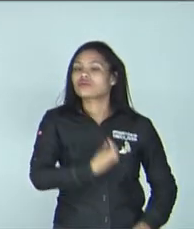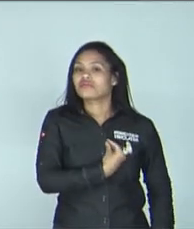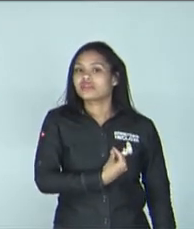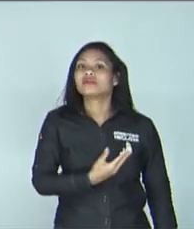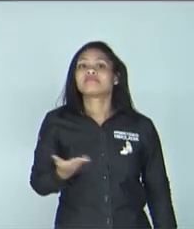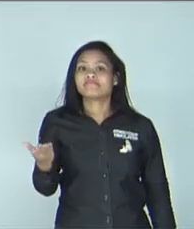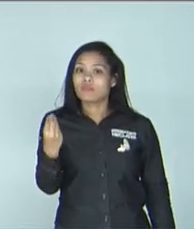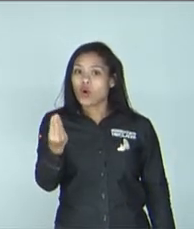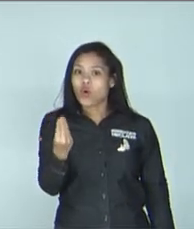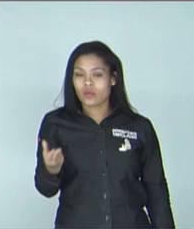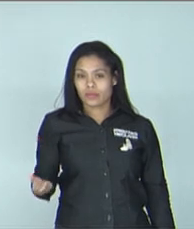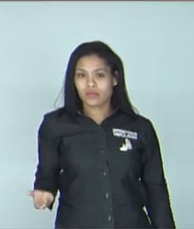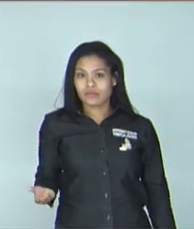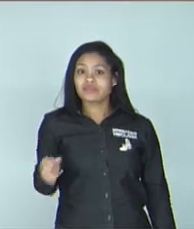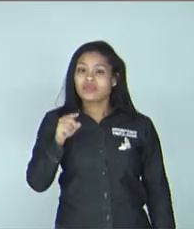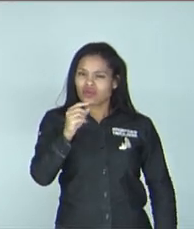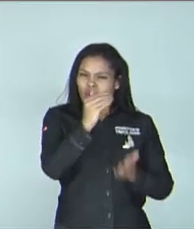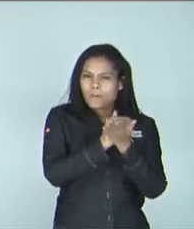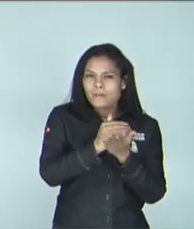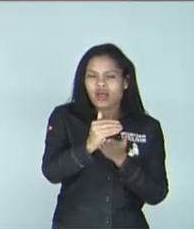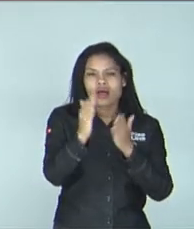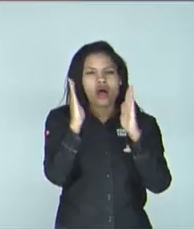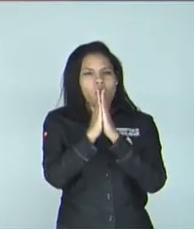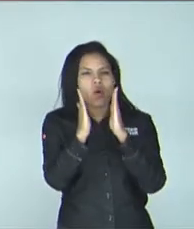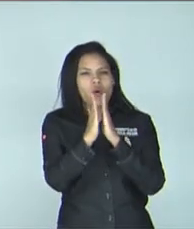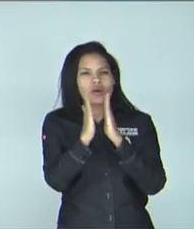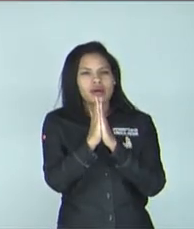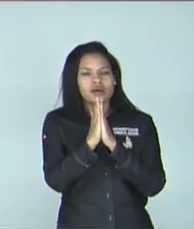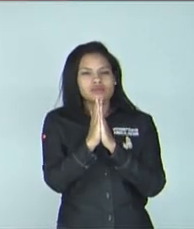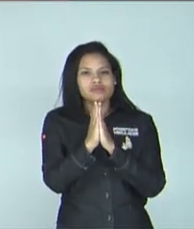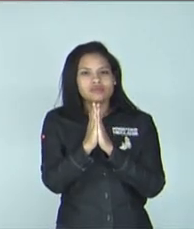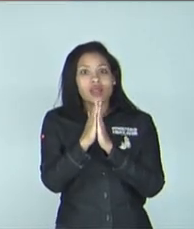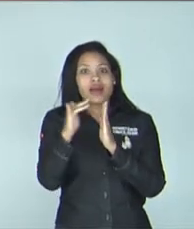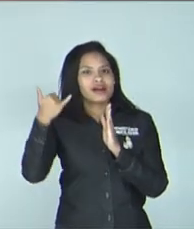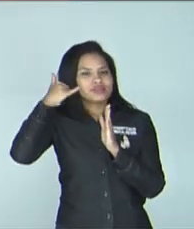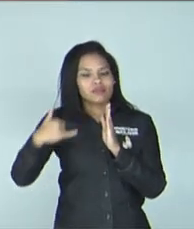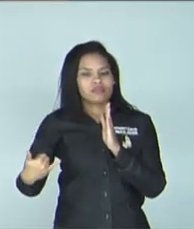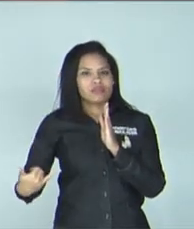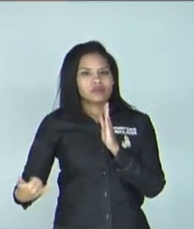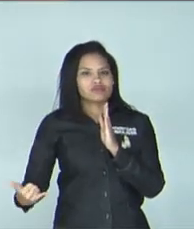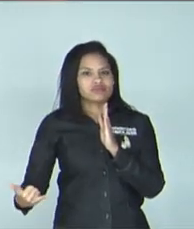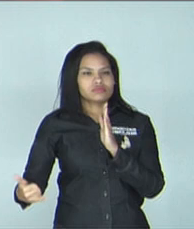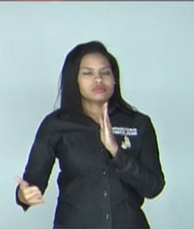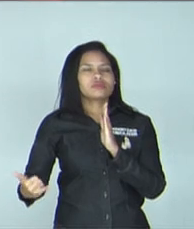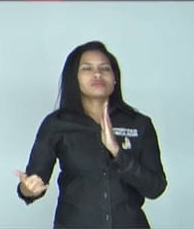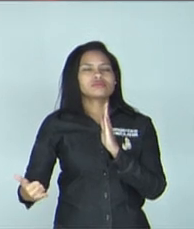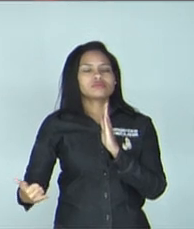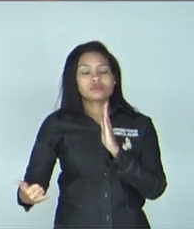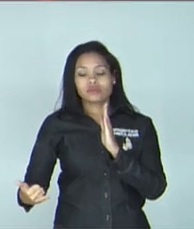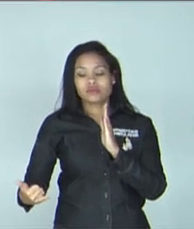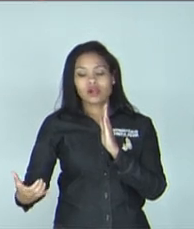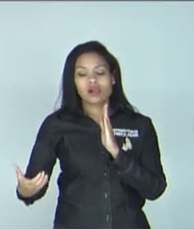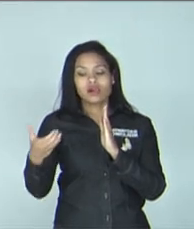e você começa a orar e você para para responder whatsapp sim ou não se